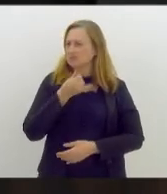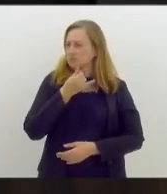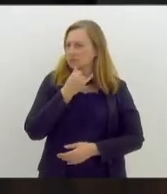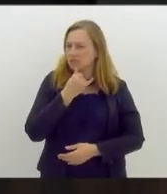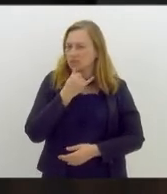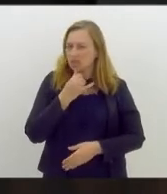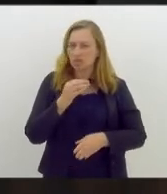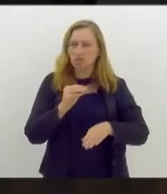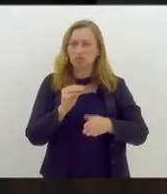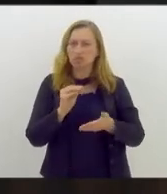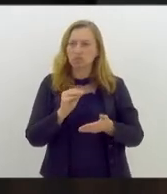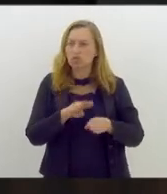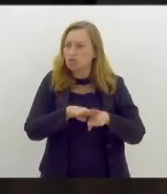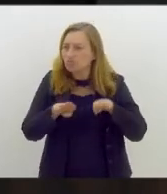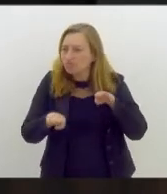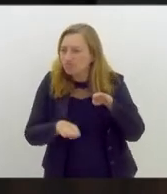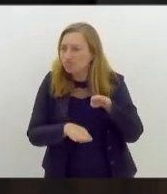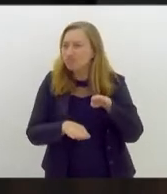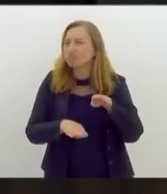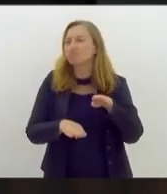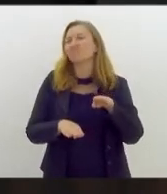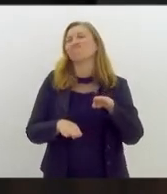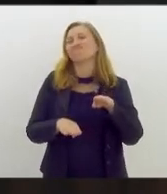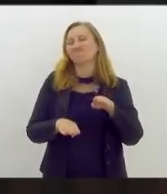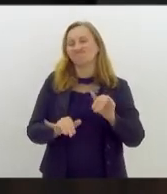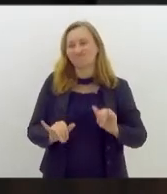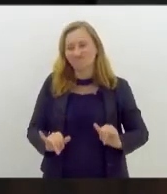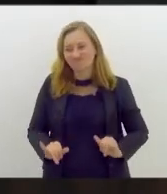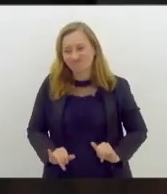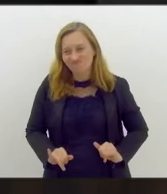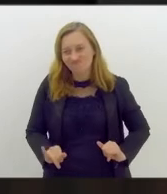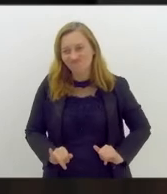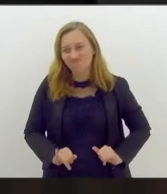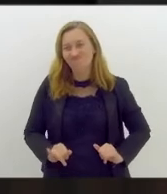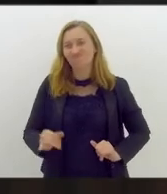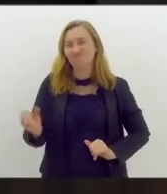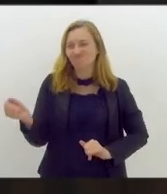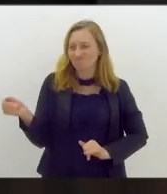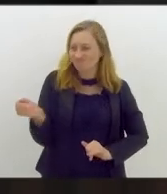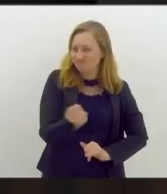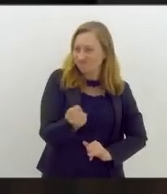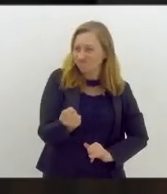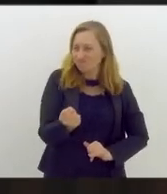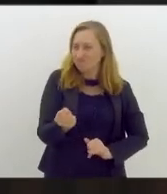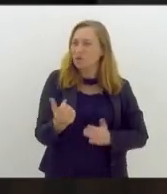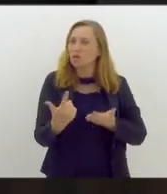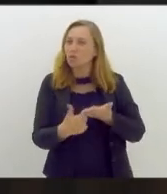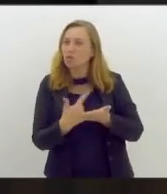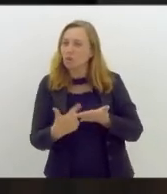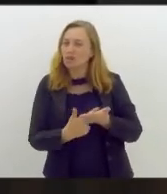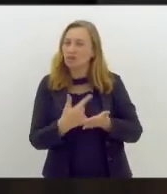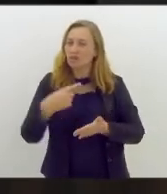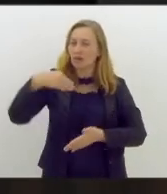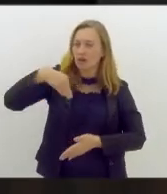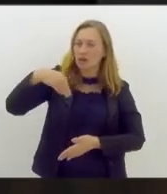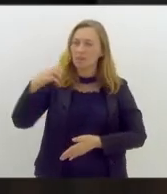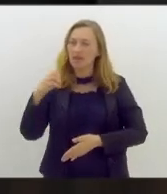as desigualdades que ofendem, machucam e matam. O livro Metendo a Colher